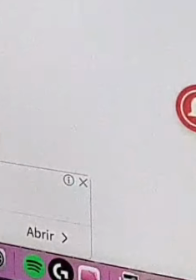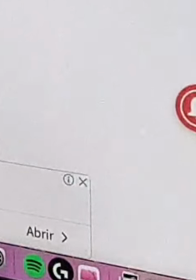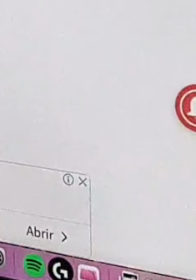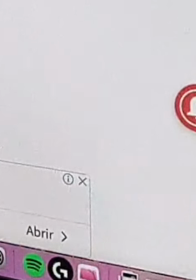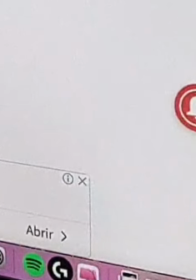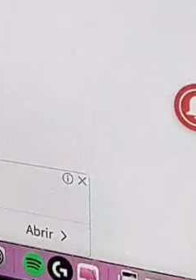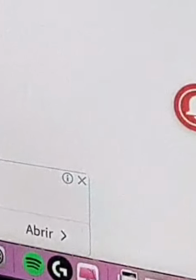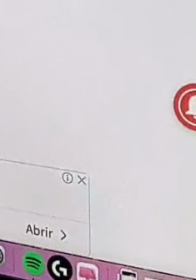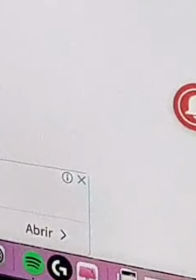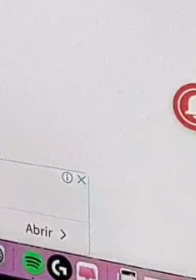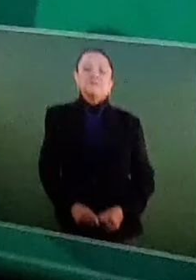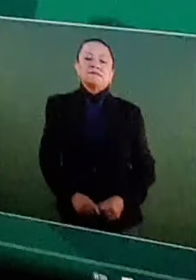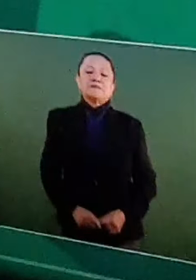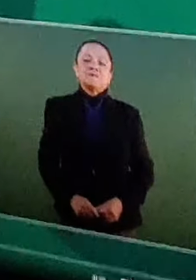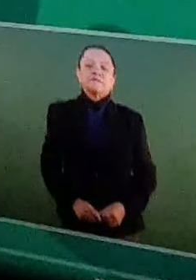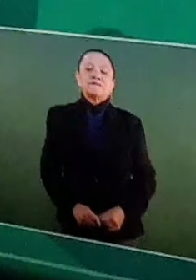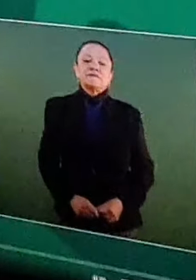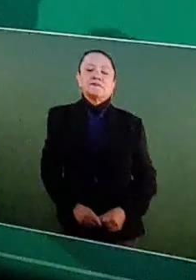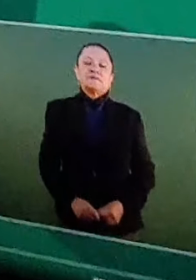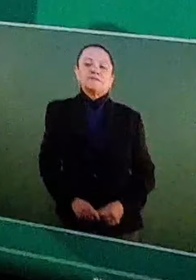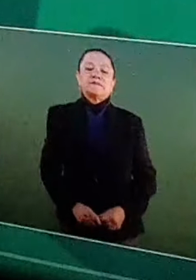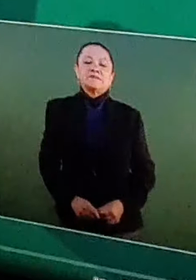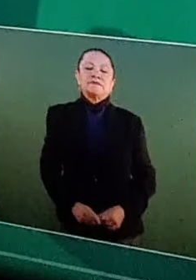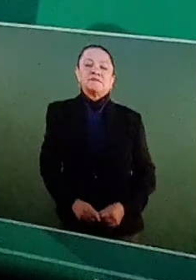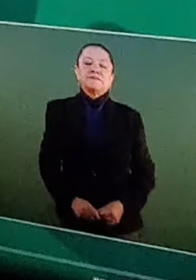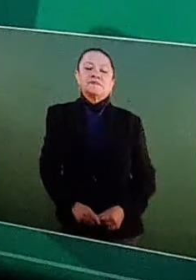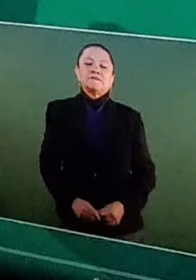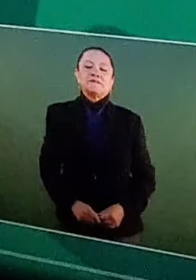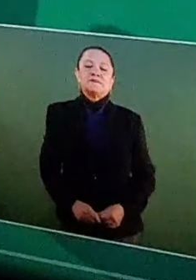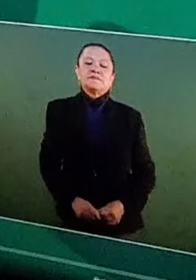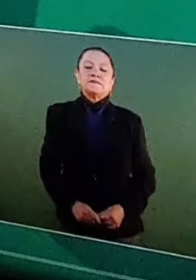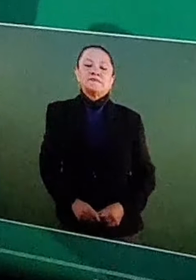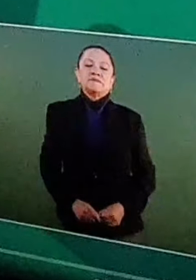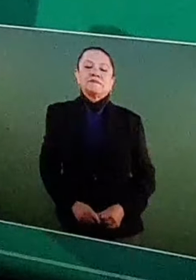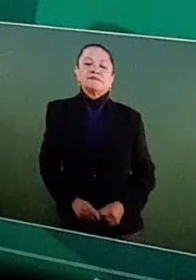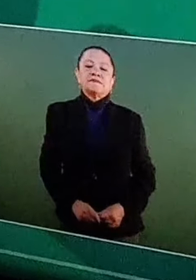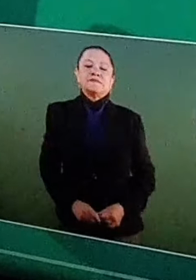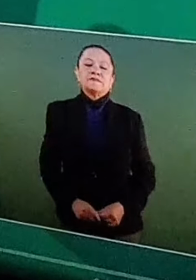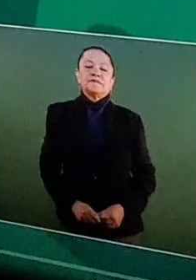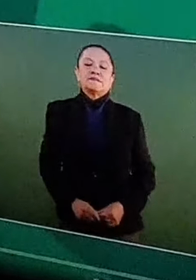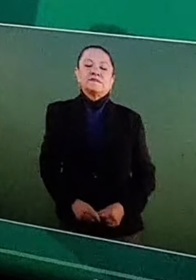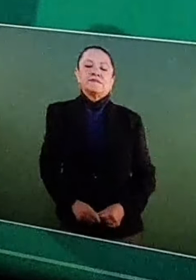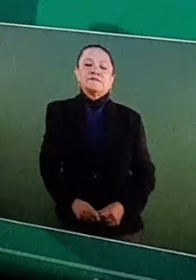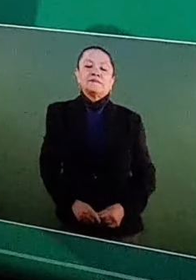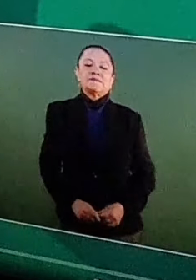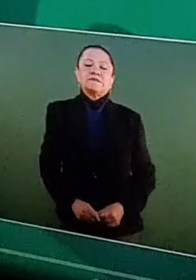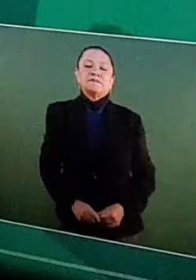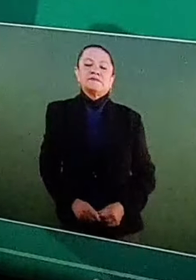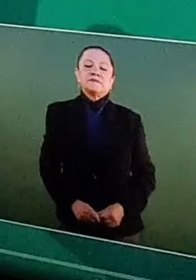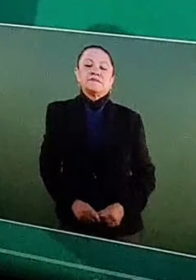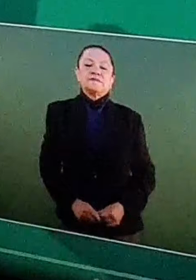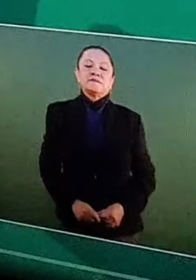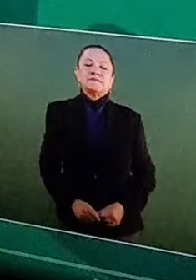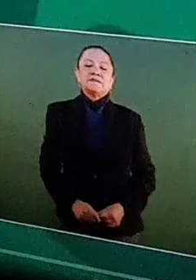ser presidente da República. Vamos ouvir aqui um pouco do que disse o presidente López Obrador